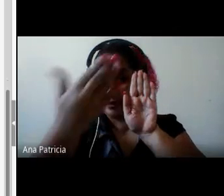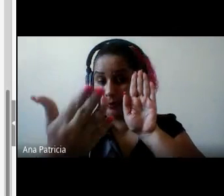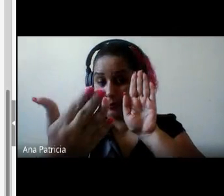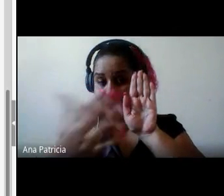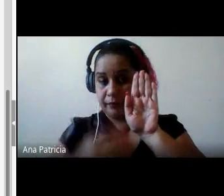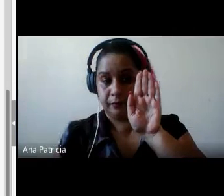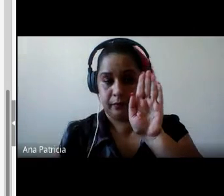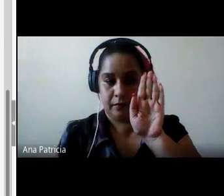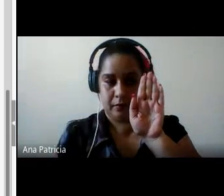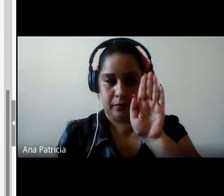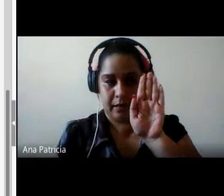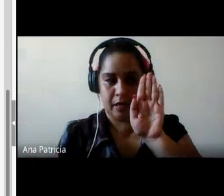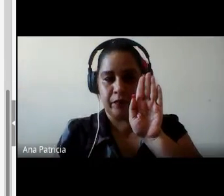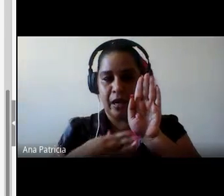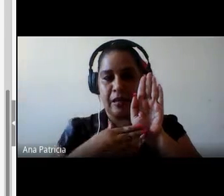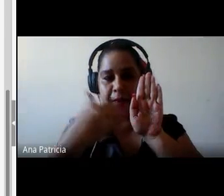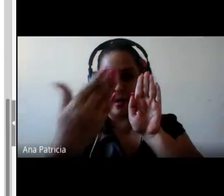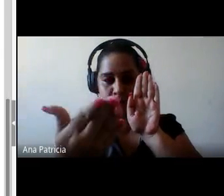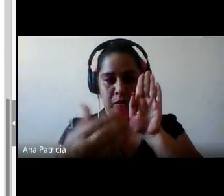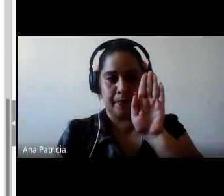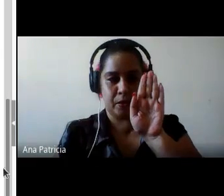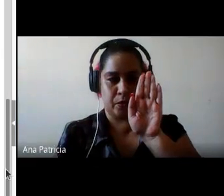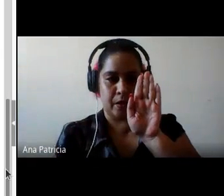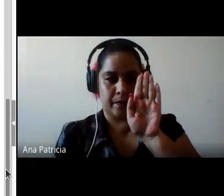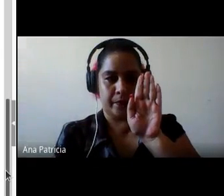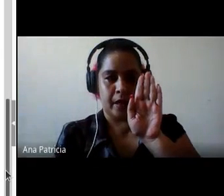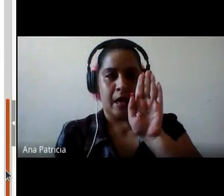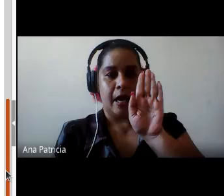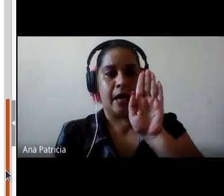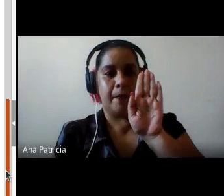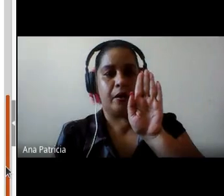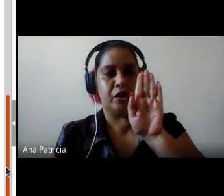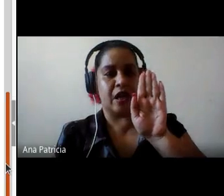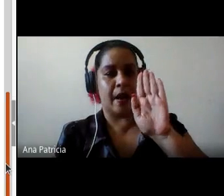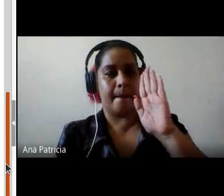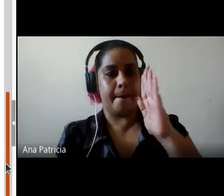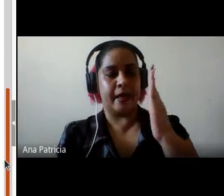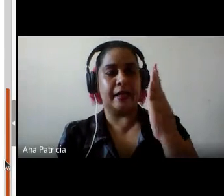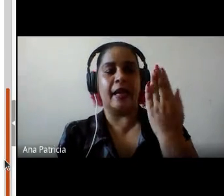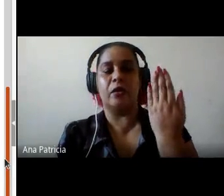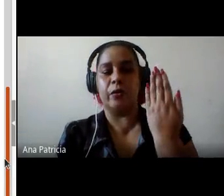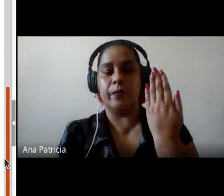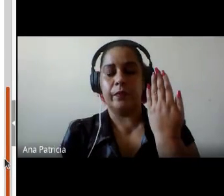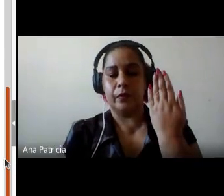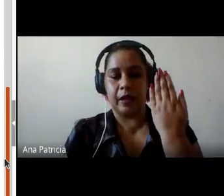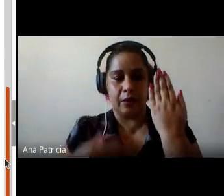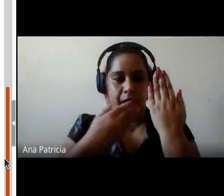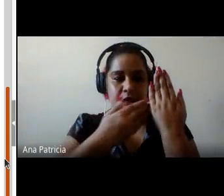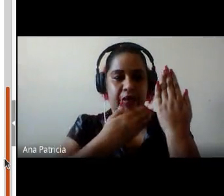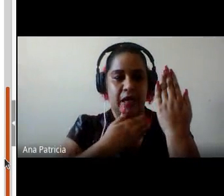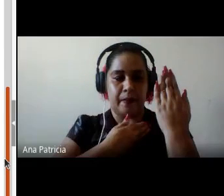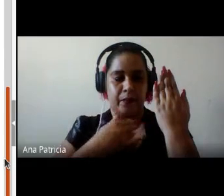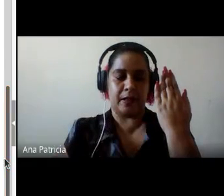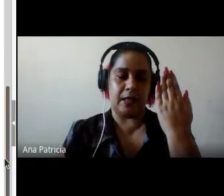fora, certo? Virada para outra pessoa. Ela pode estar para dentro, que é, no